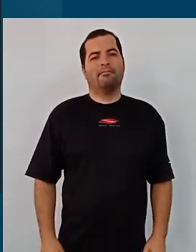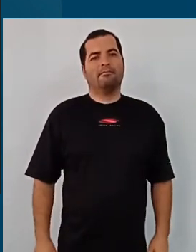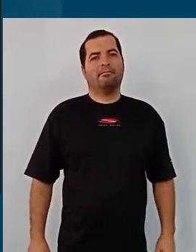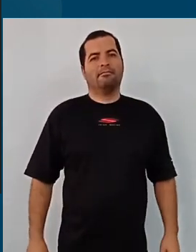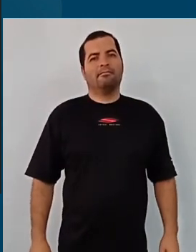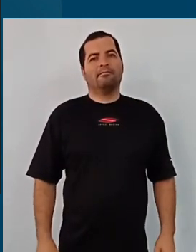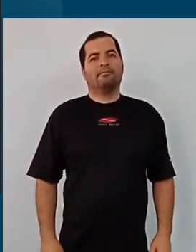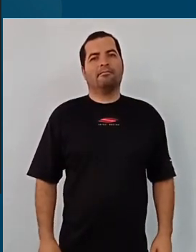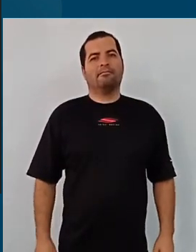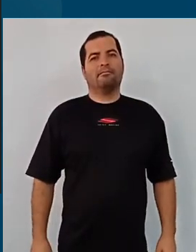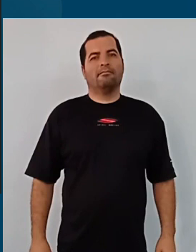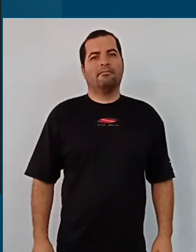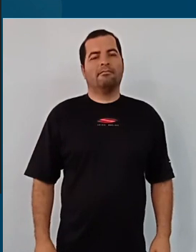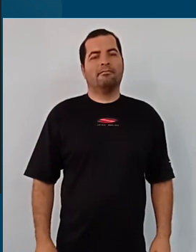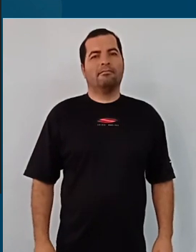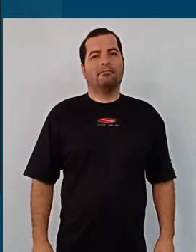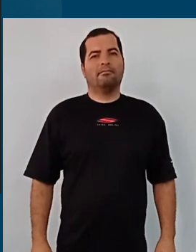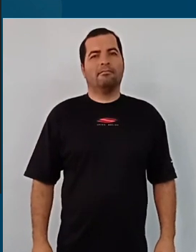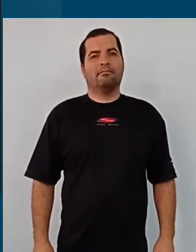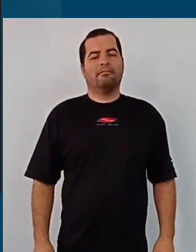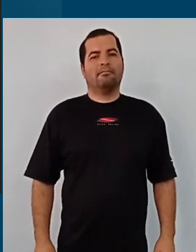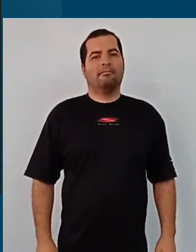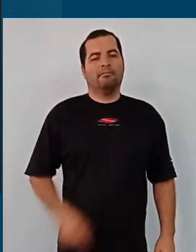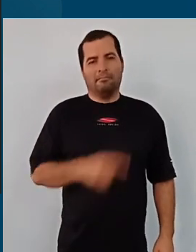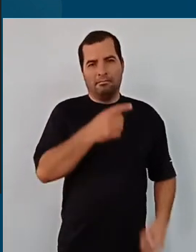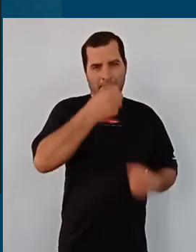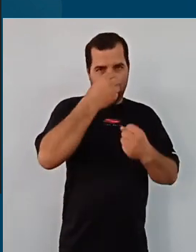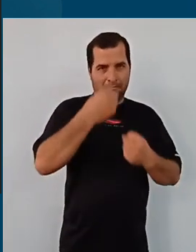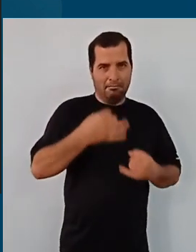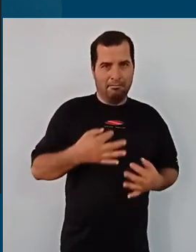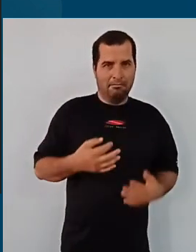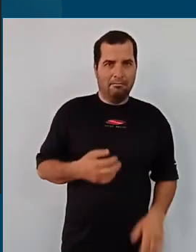Dá mais um clique, por favor, Aline, para aparecer o título.